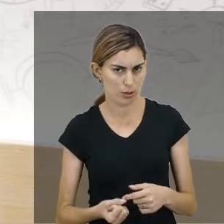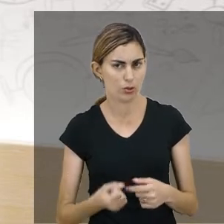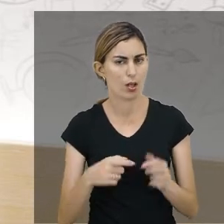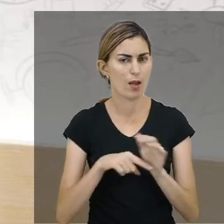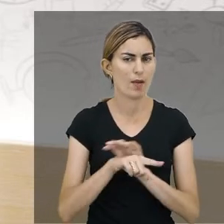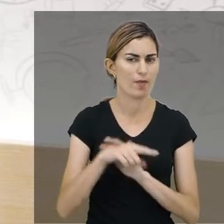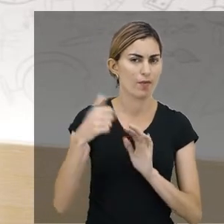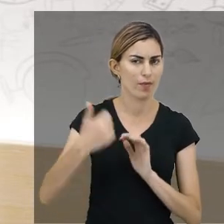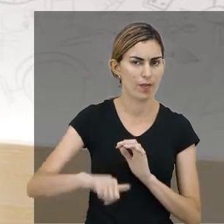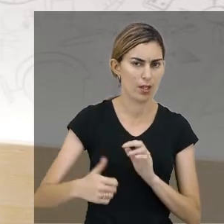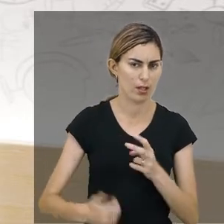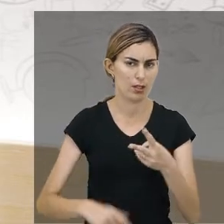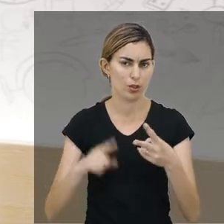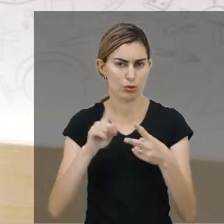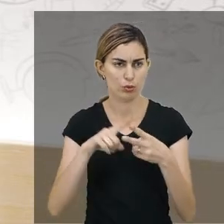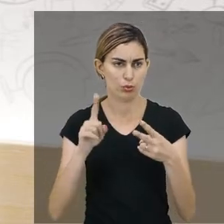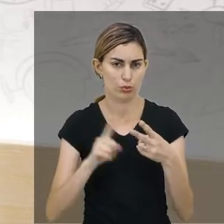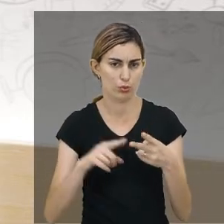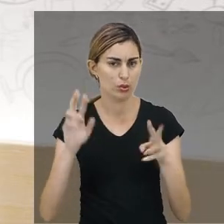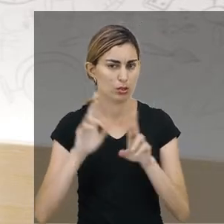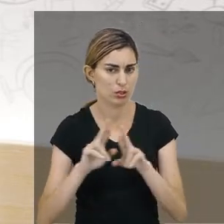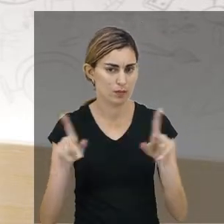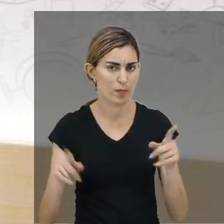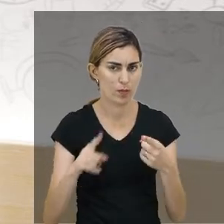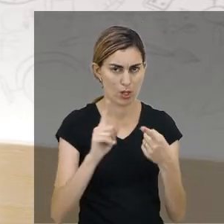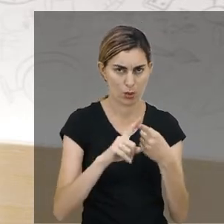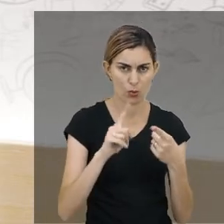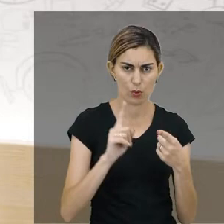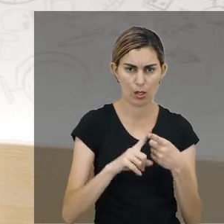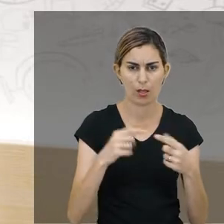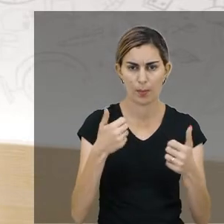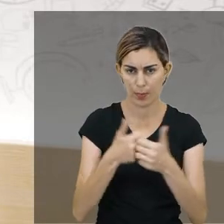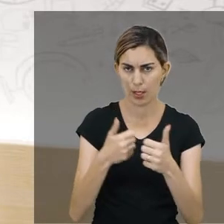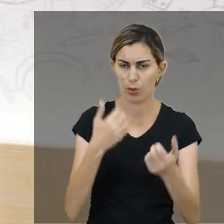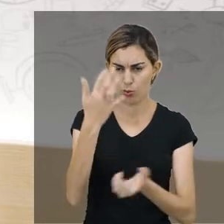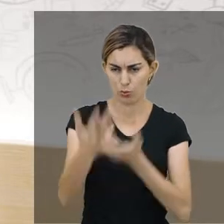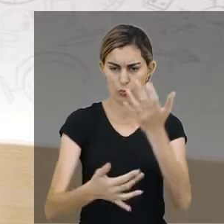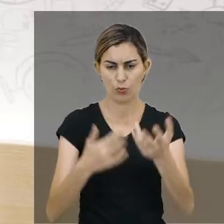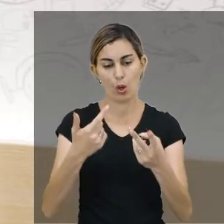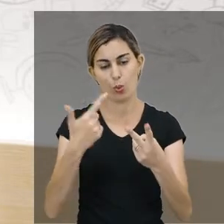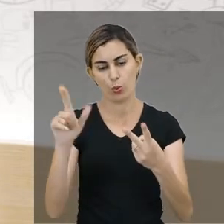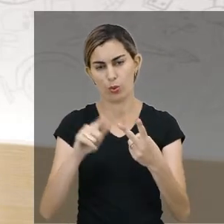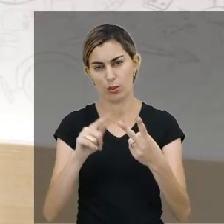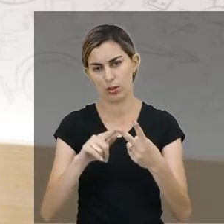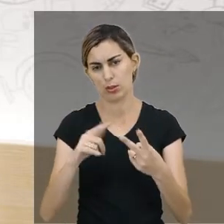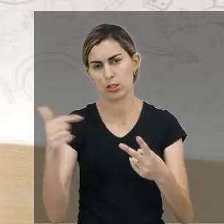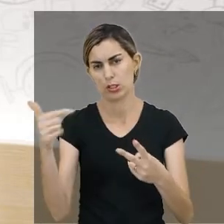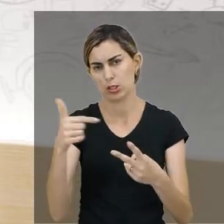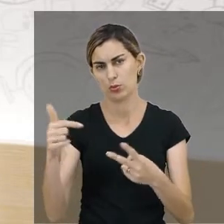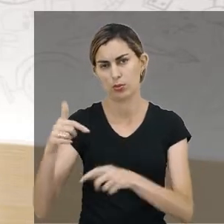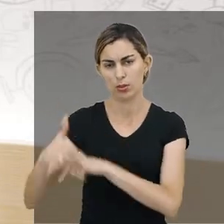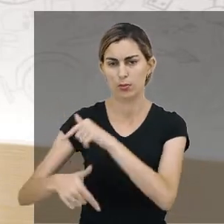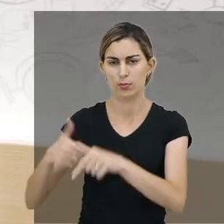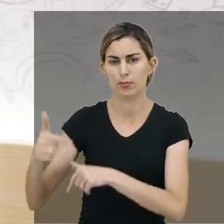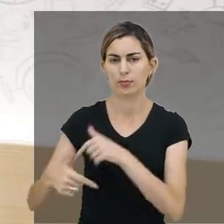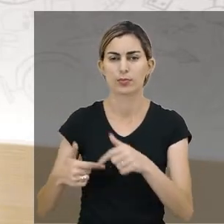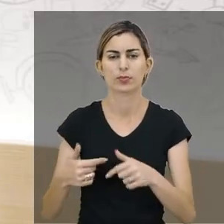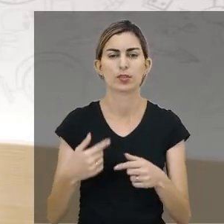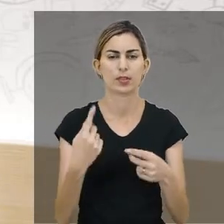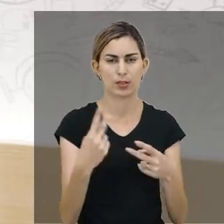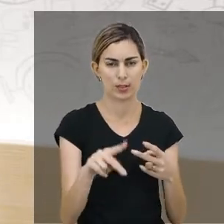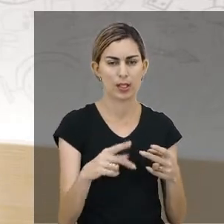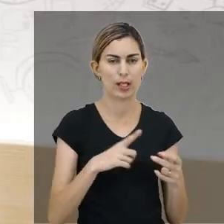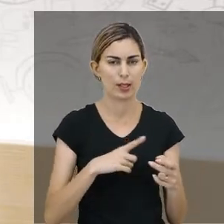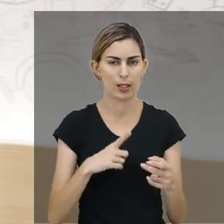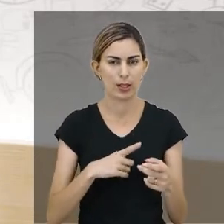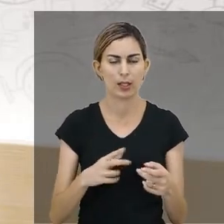iremos avaliar duas situações térmicas diferentes, uma nas proximidades do forno e a outra na segunda tarefa. Nesse